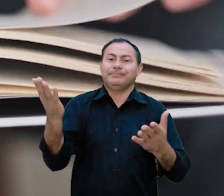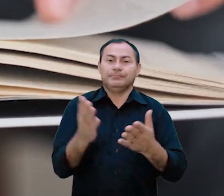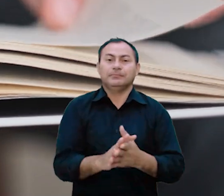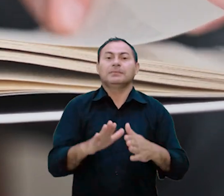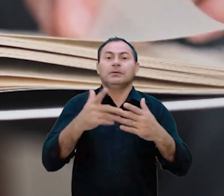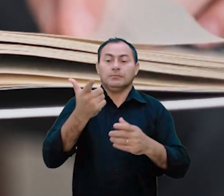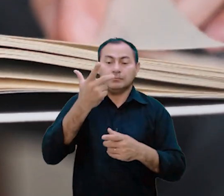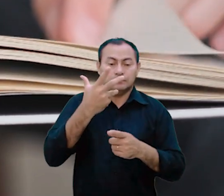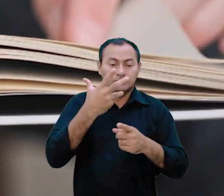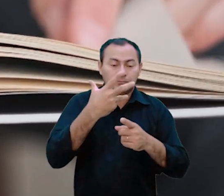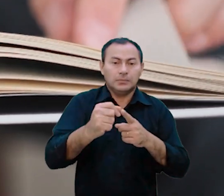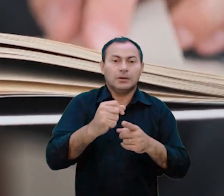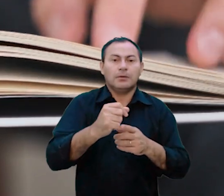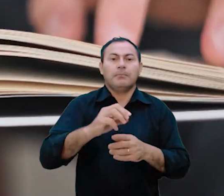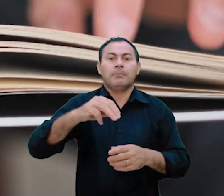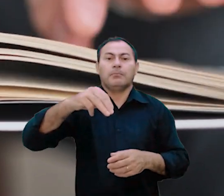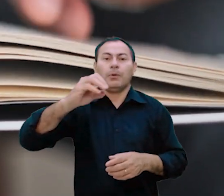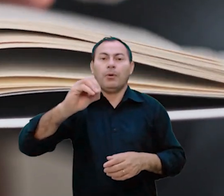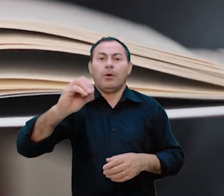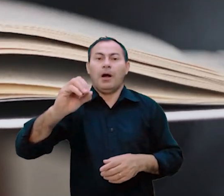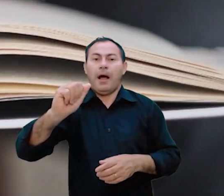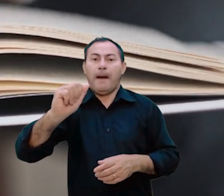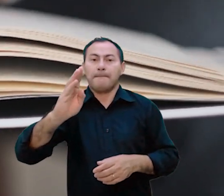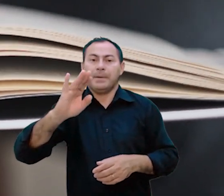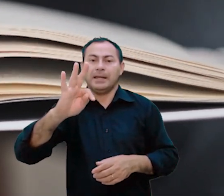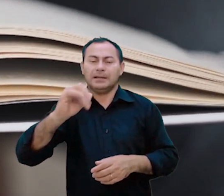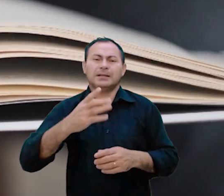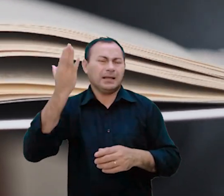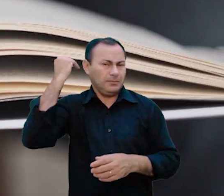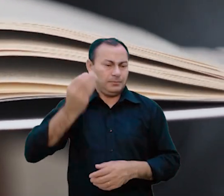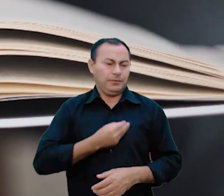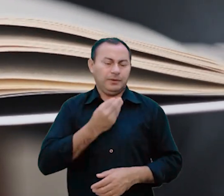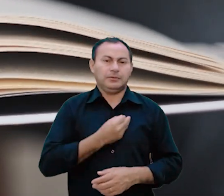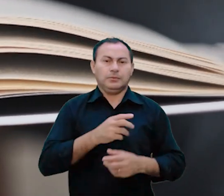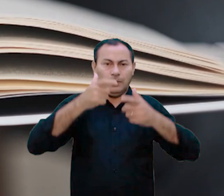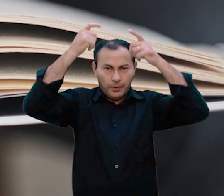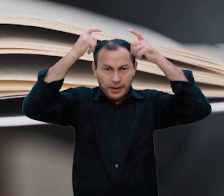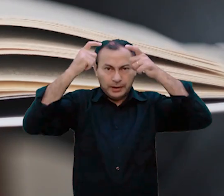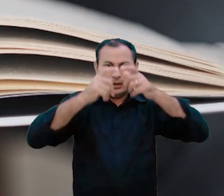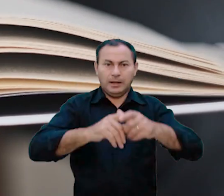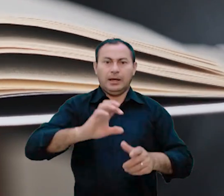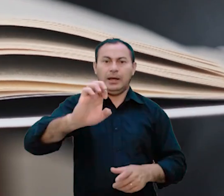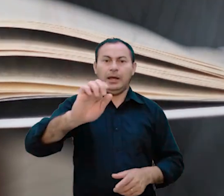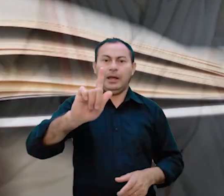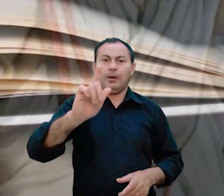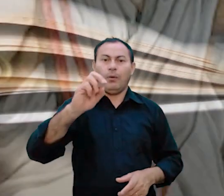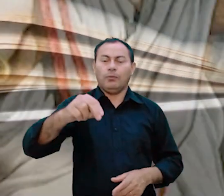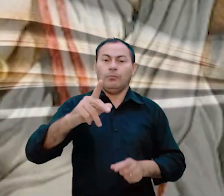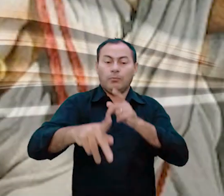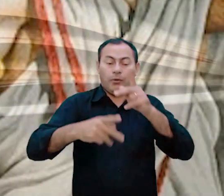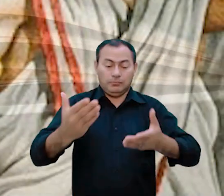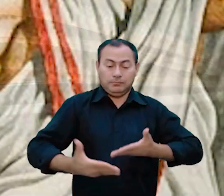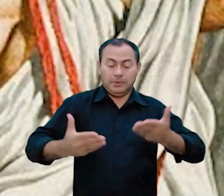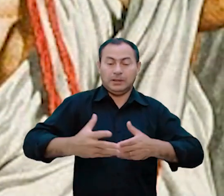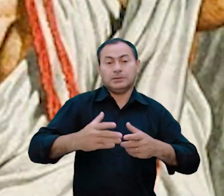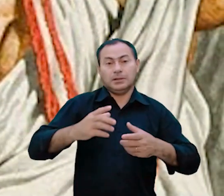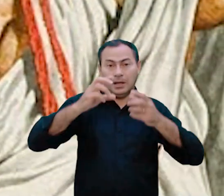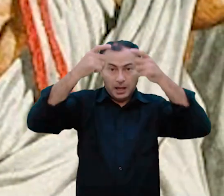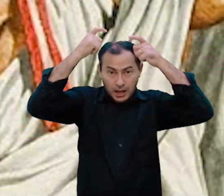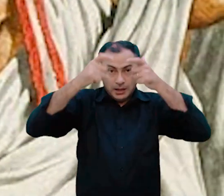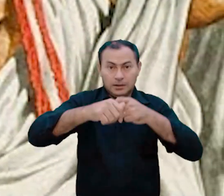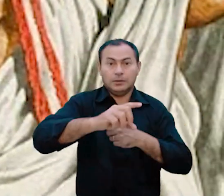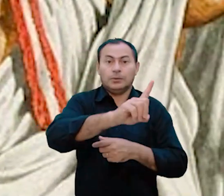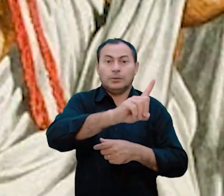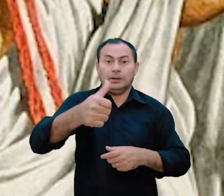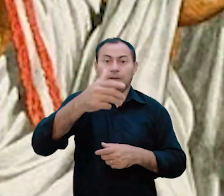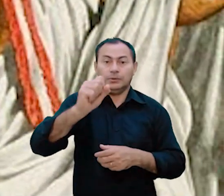uma vez. Foi conquistado pelos moabitas que naqueles dias viviam sob o reinado de Egon. O povo serviu a esse